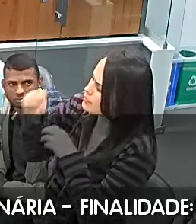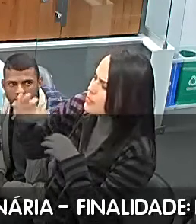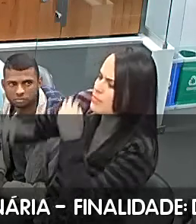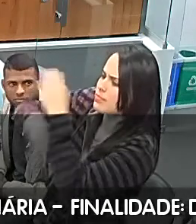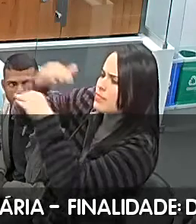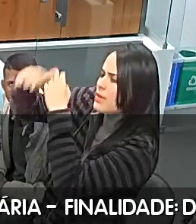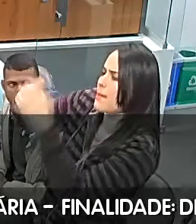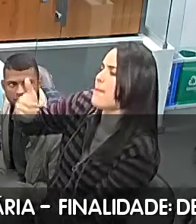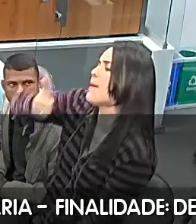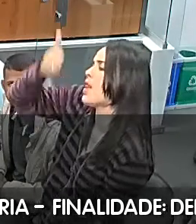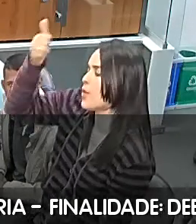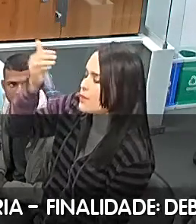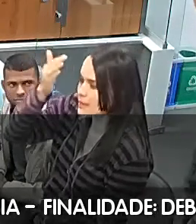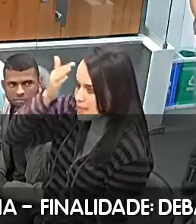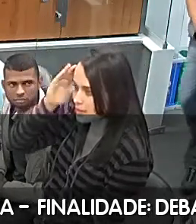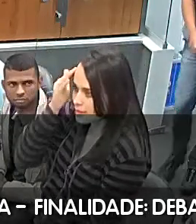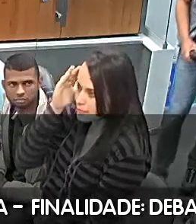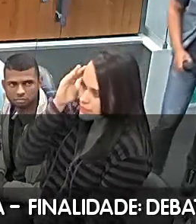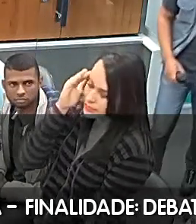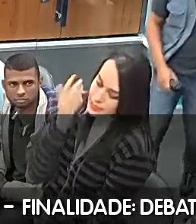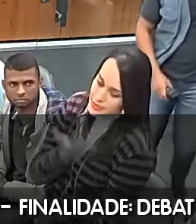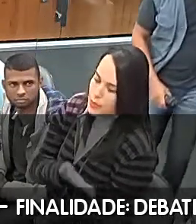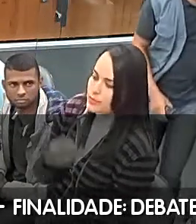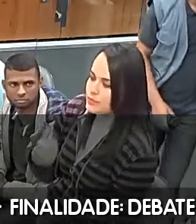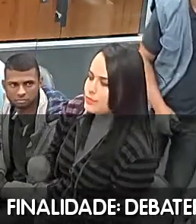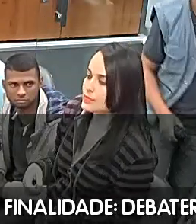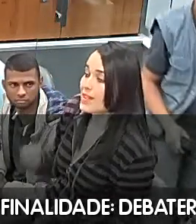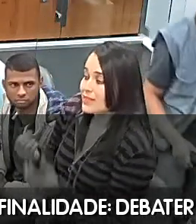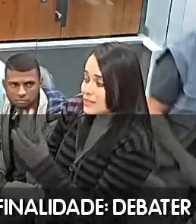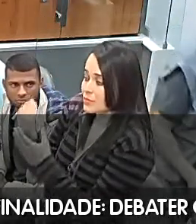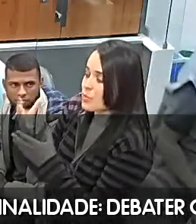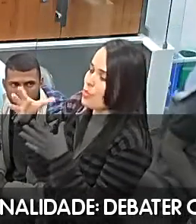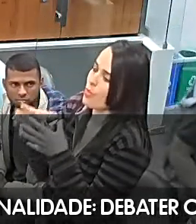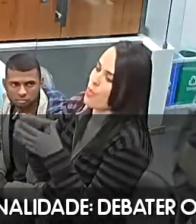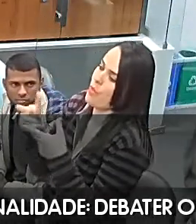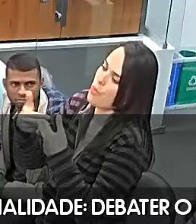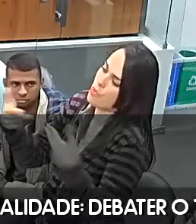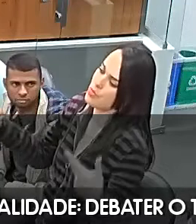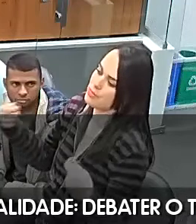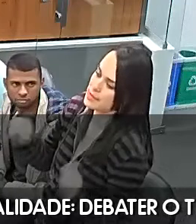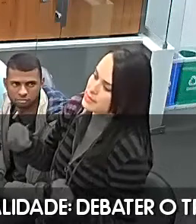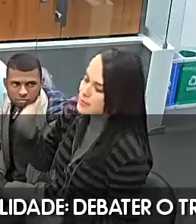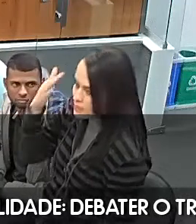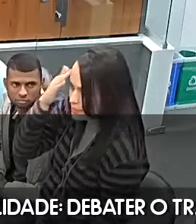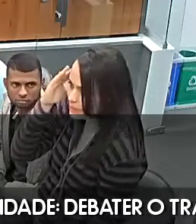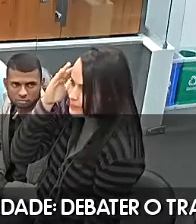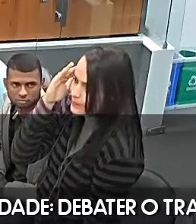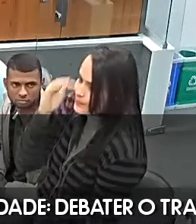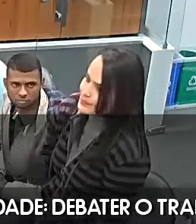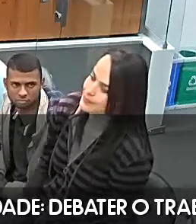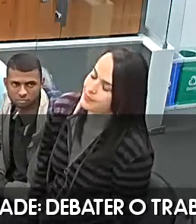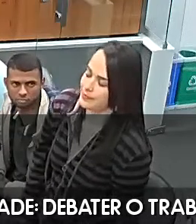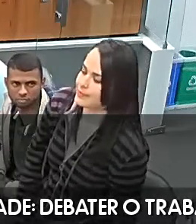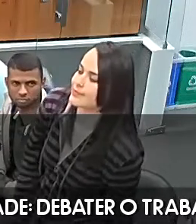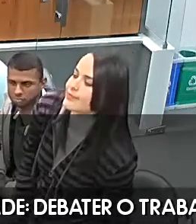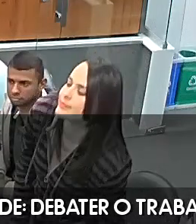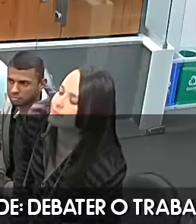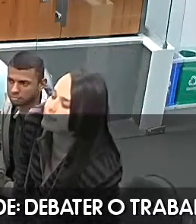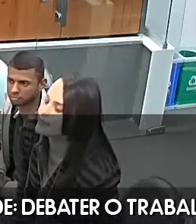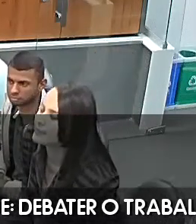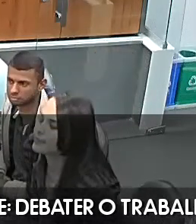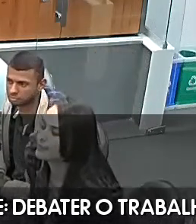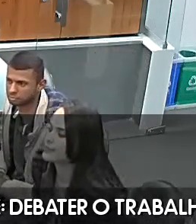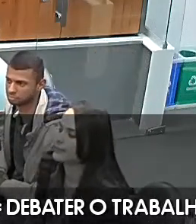não compreender o português facilita, e a gente aprender vai nos ajudar a desenvolver para muitas coisas. Vocês